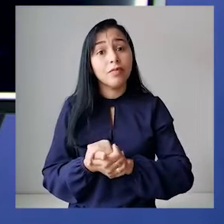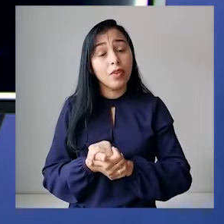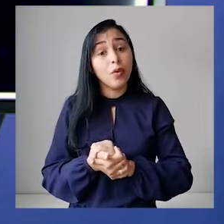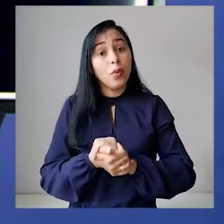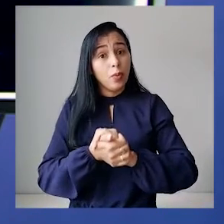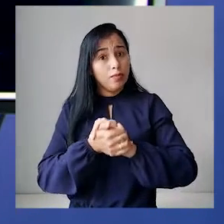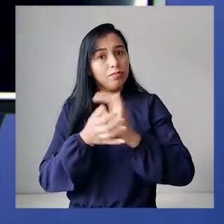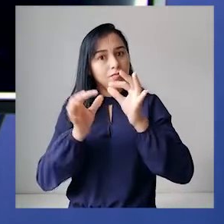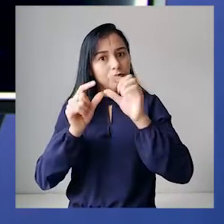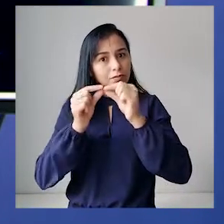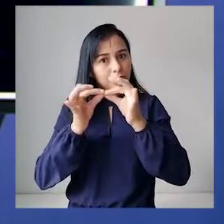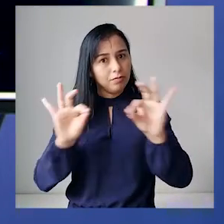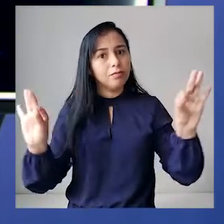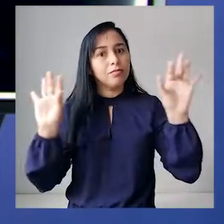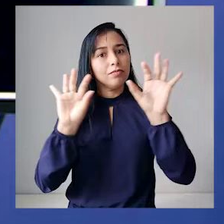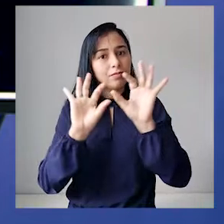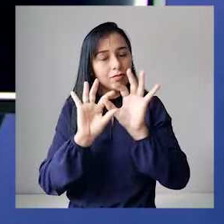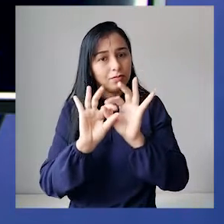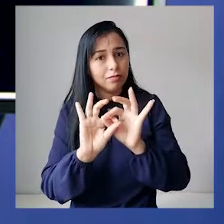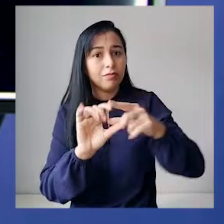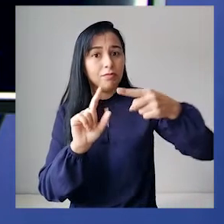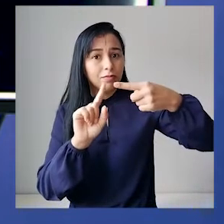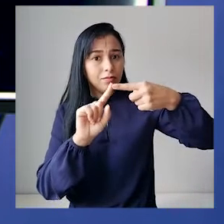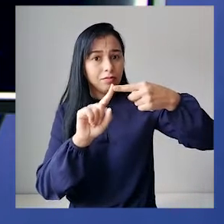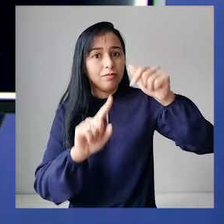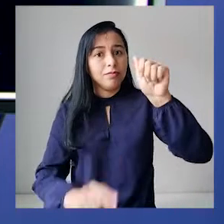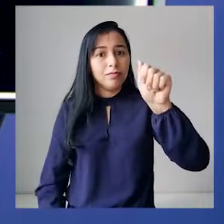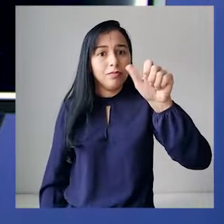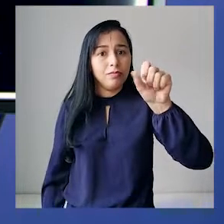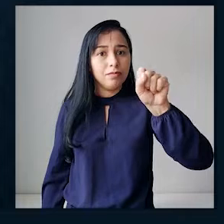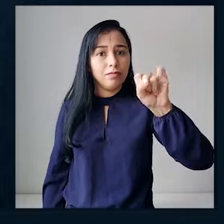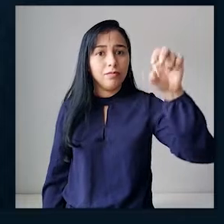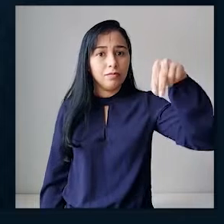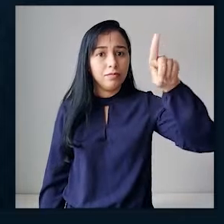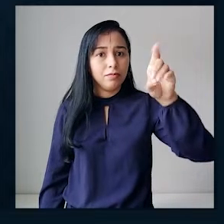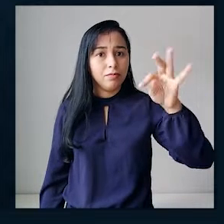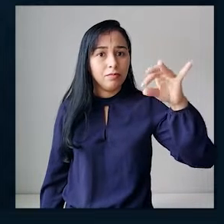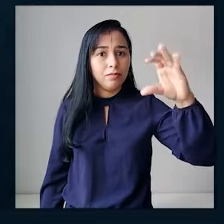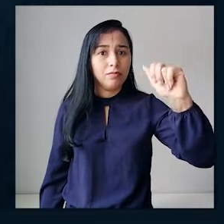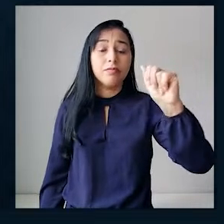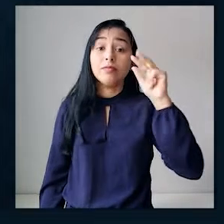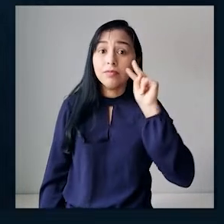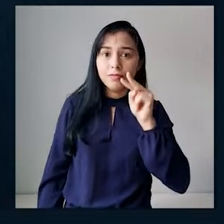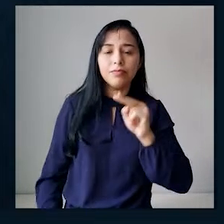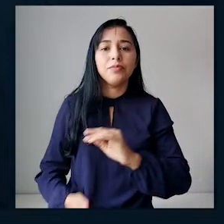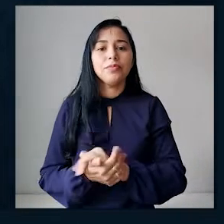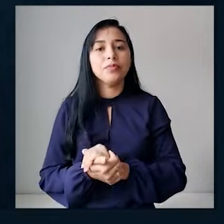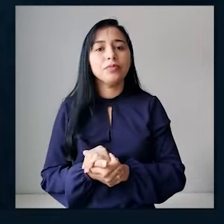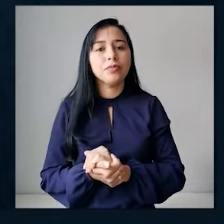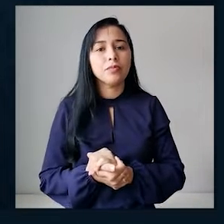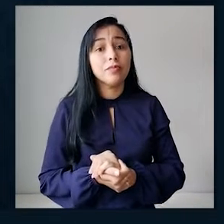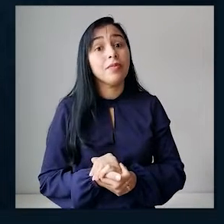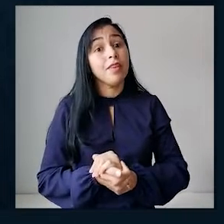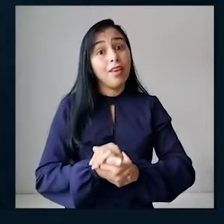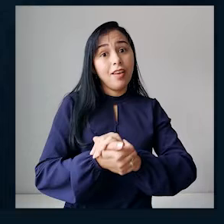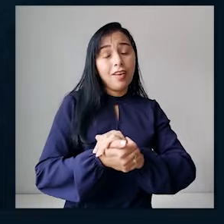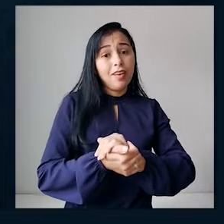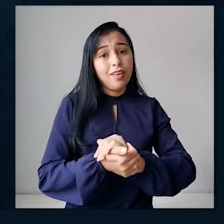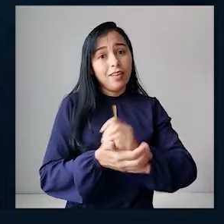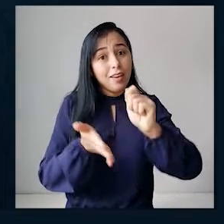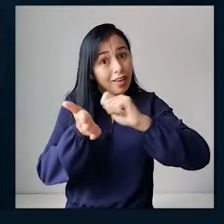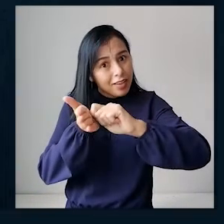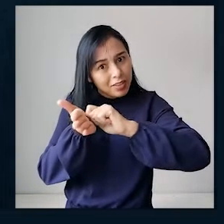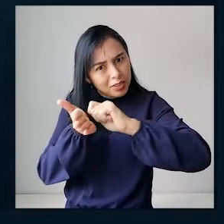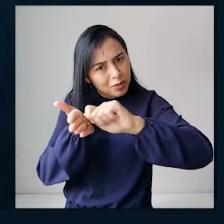oração coordenada assindética. Vejam só esse exemplo. Raspou, achou,